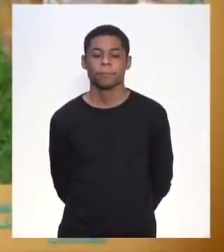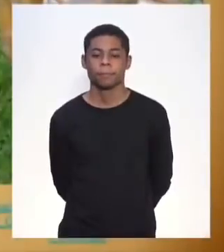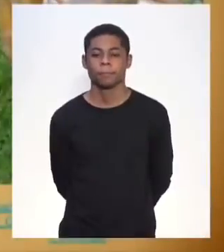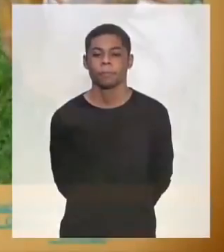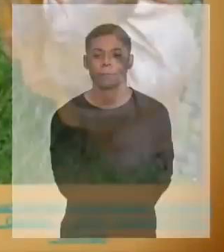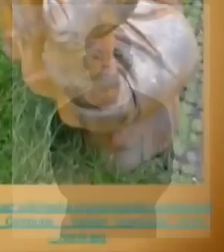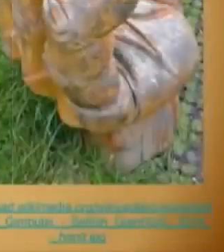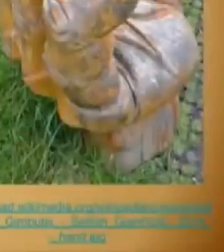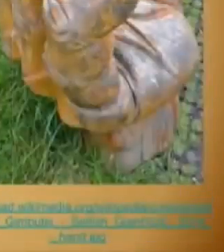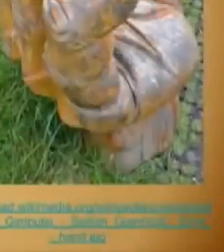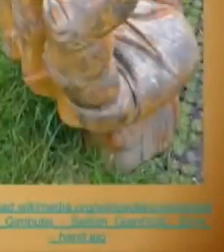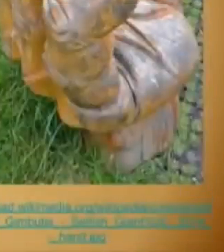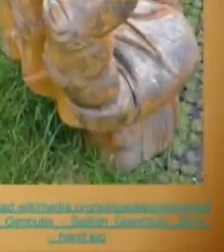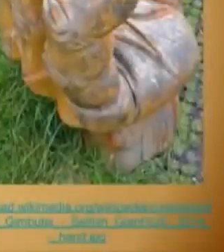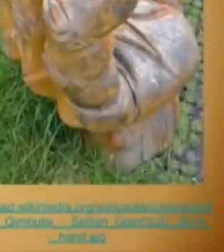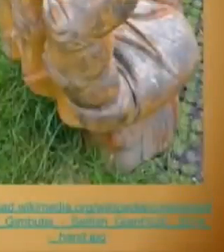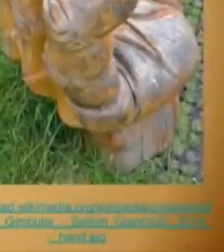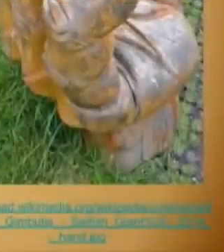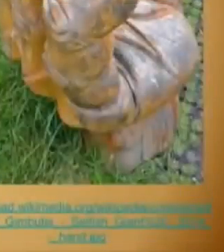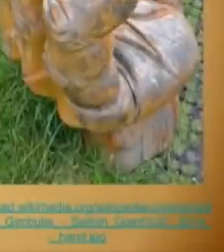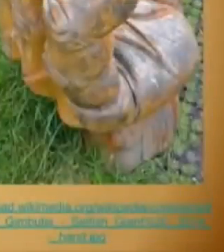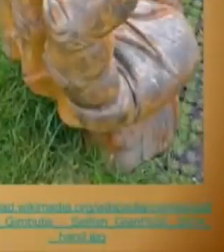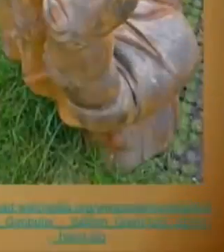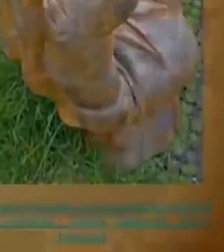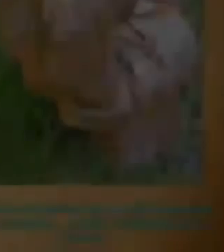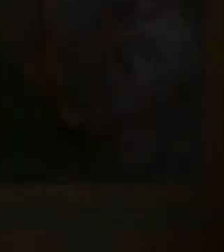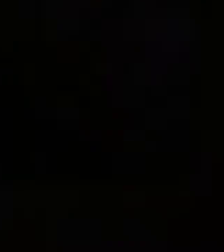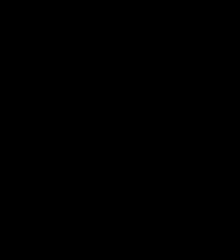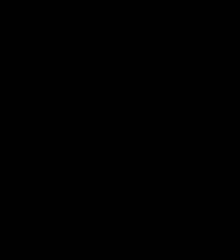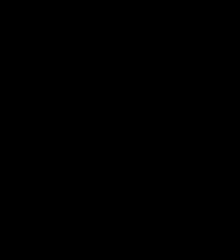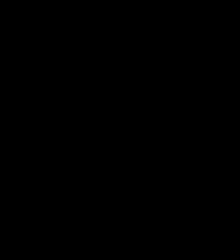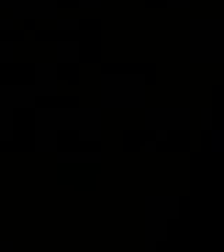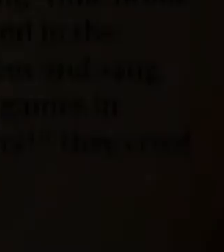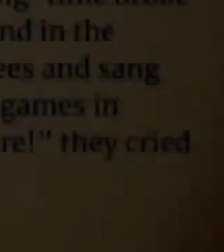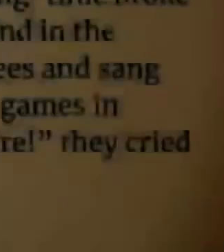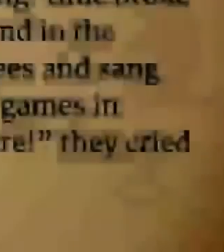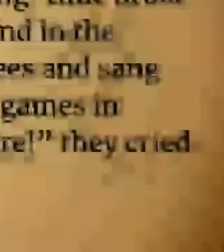By Oscar Wilde, read in English. The Selfish Giant.